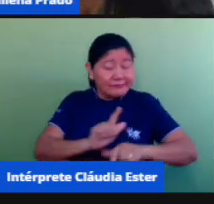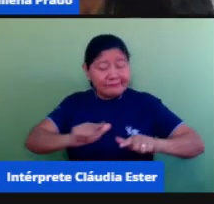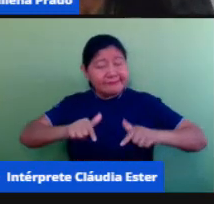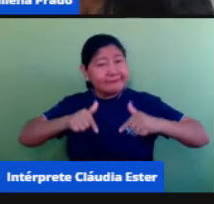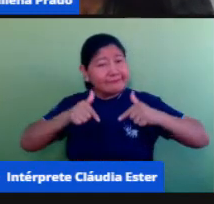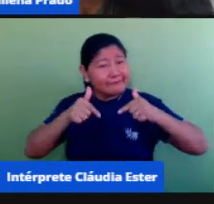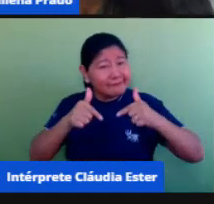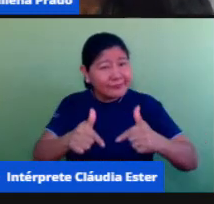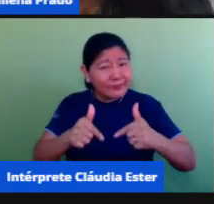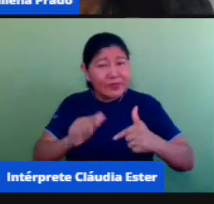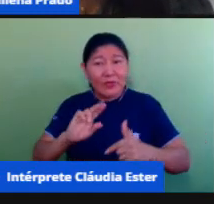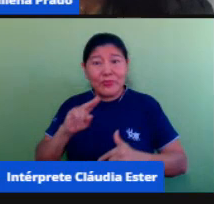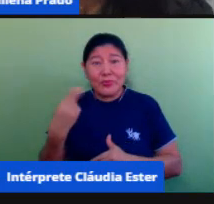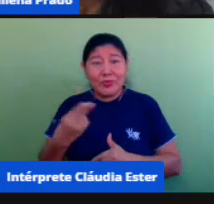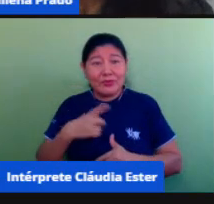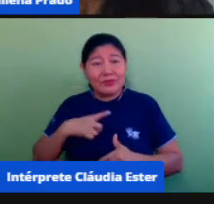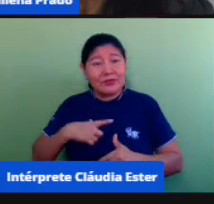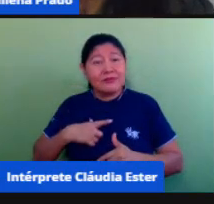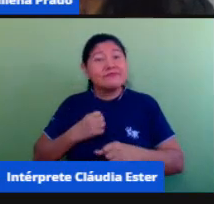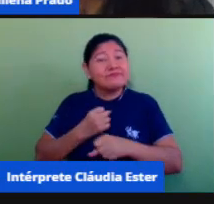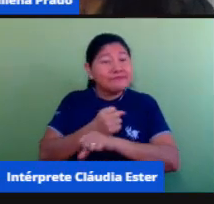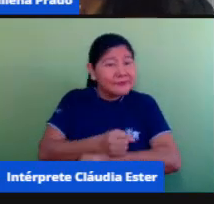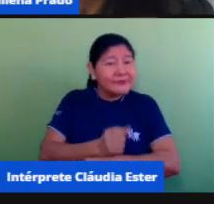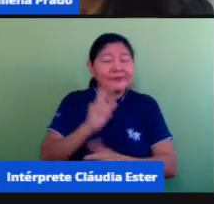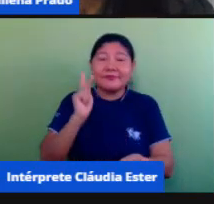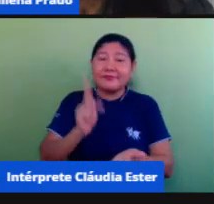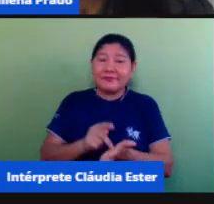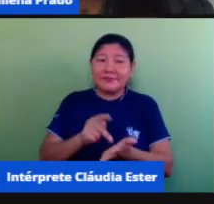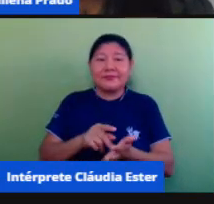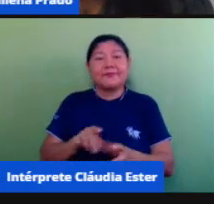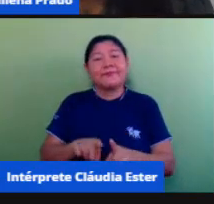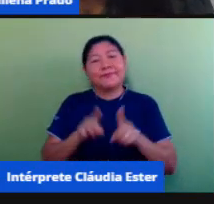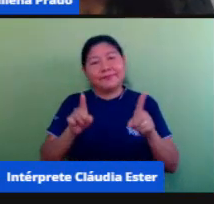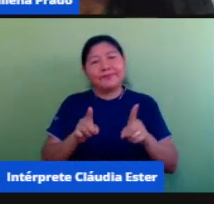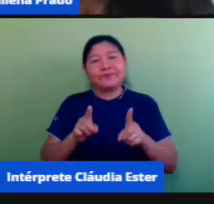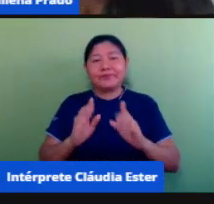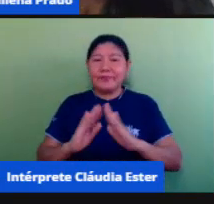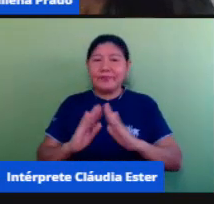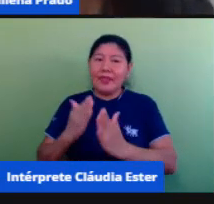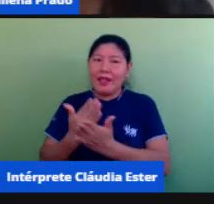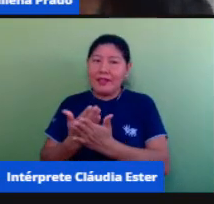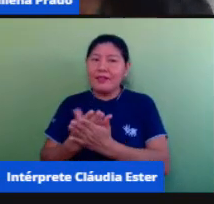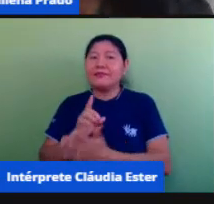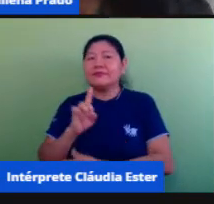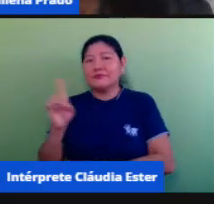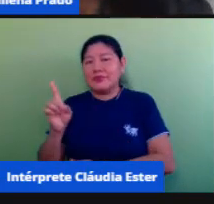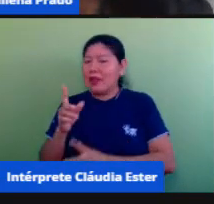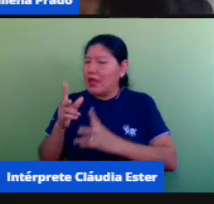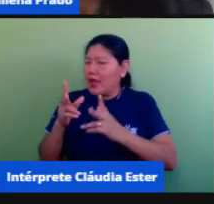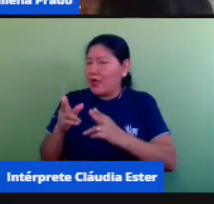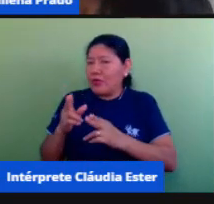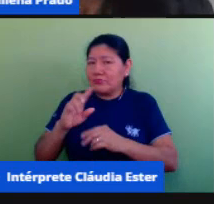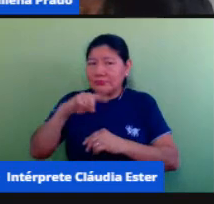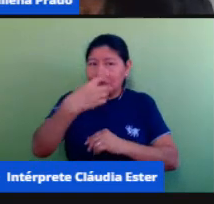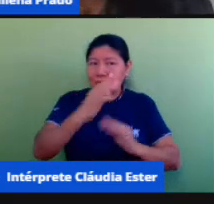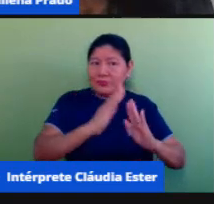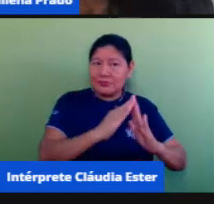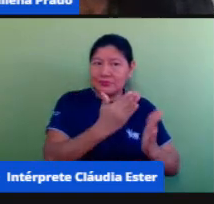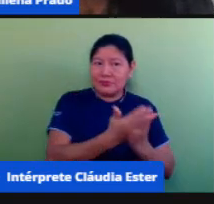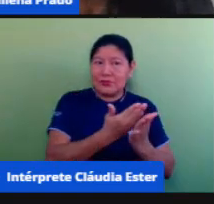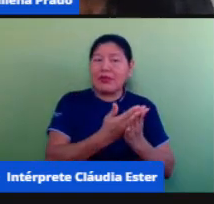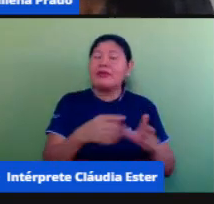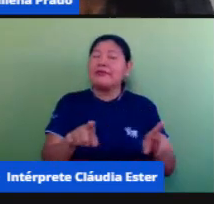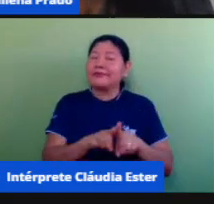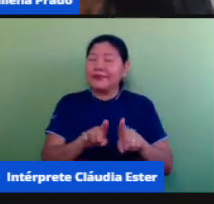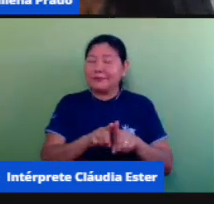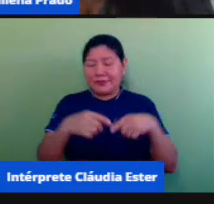que a gente desenvolveu. No José do Patrocínio, assim como em muitas outras escolas, a gente teve que